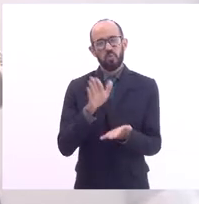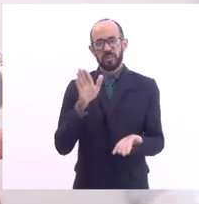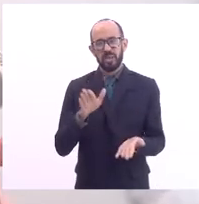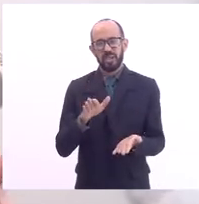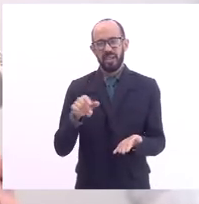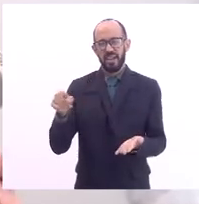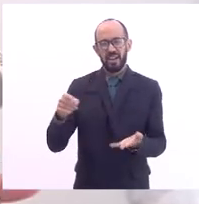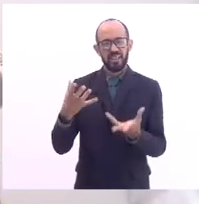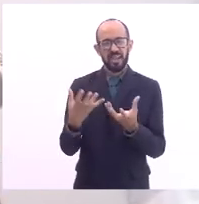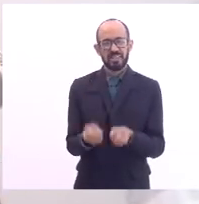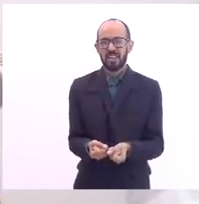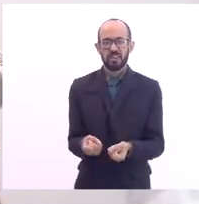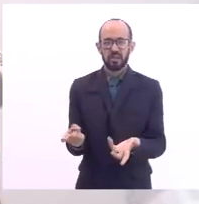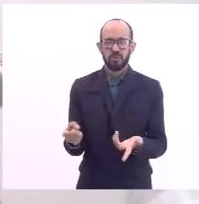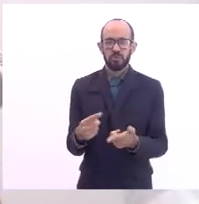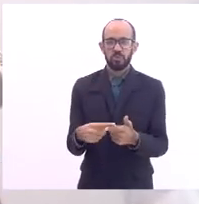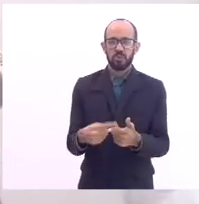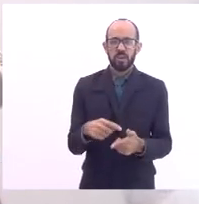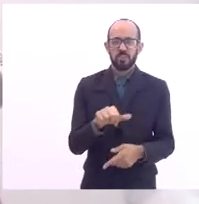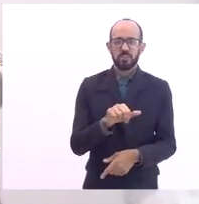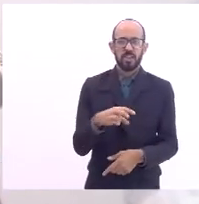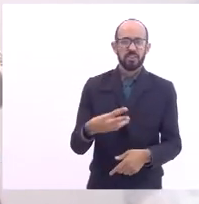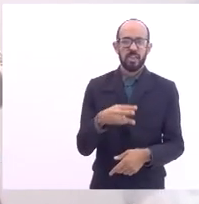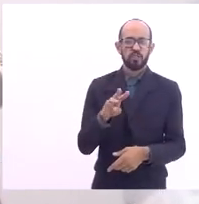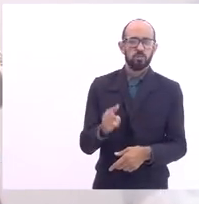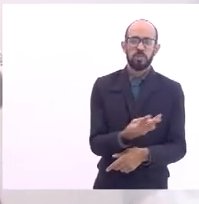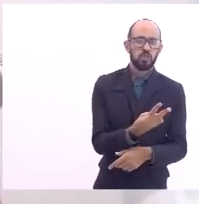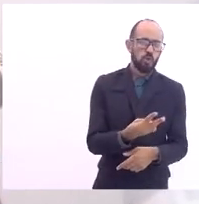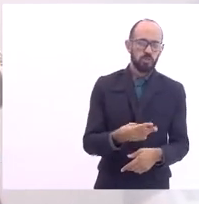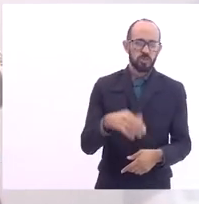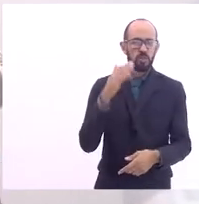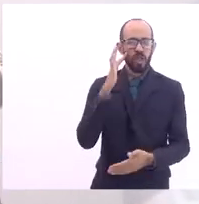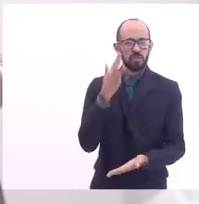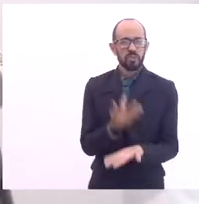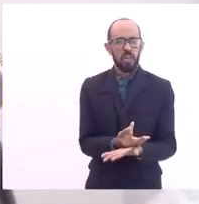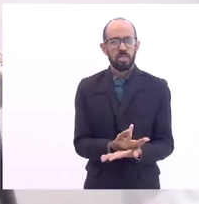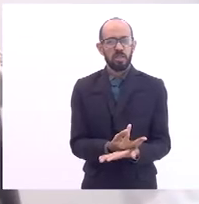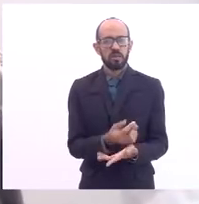sendo complacente, porque 17 milhões de reais, eu tenho certeza, que